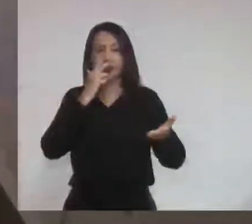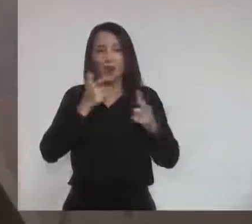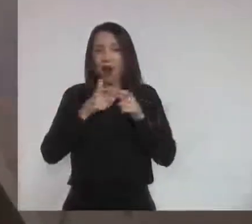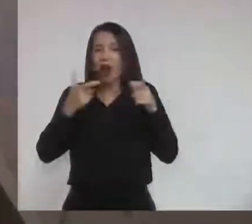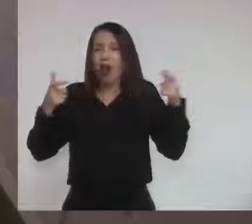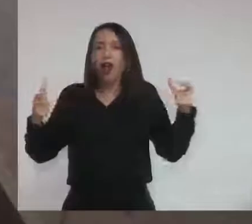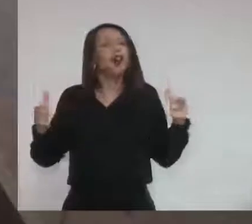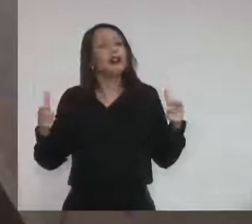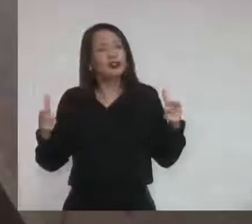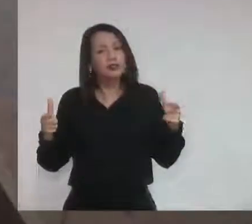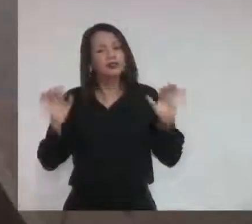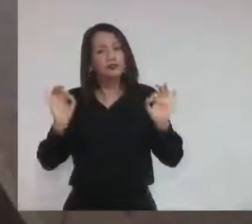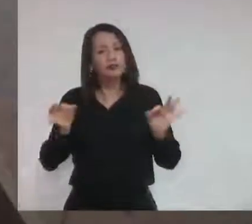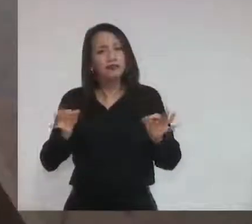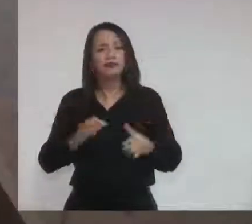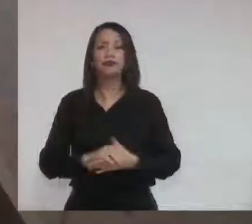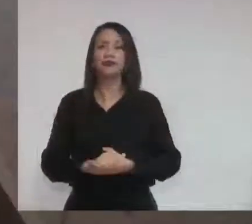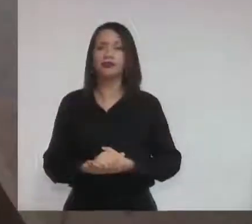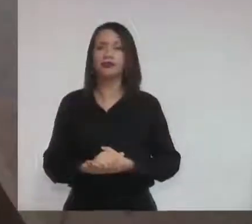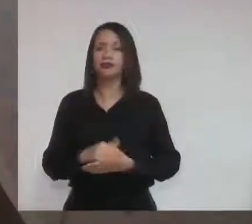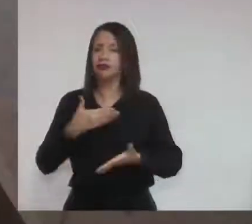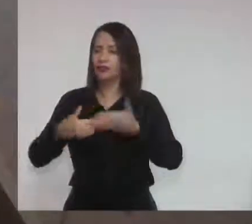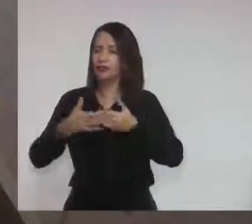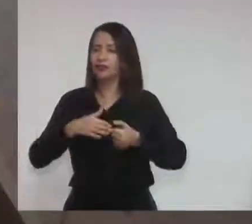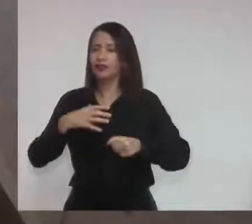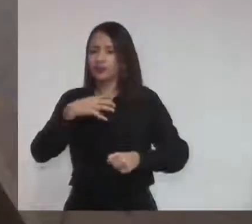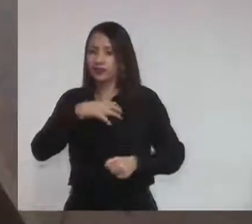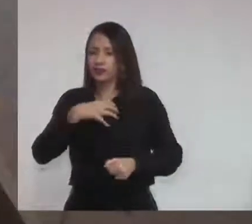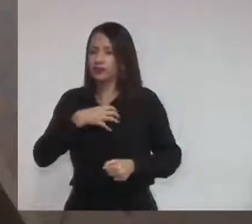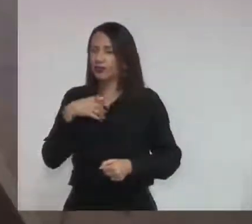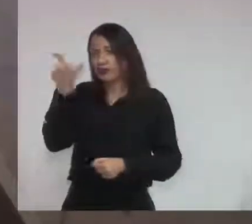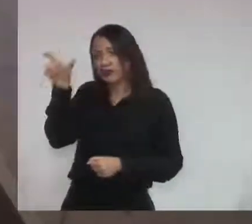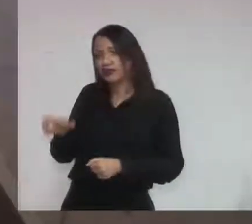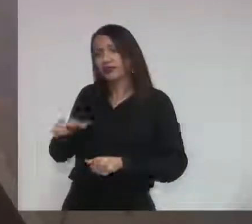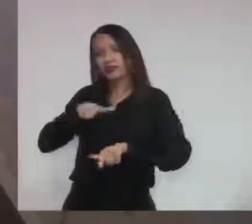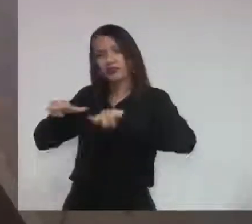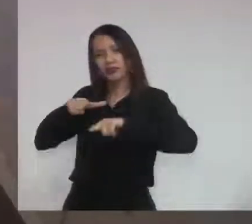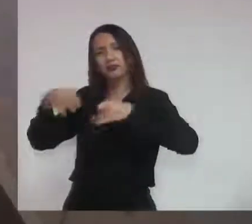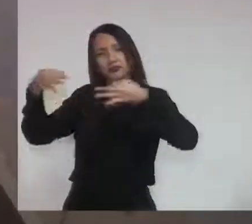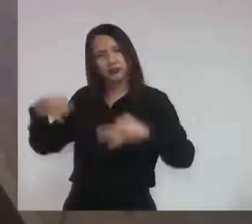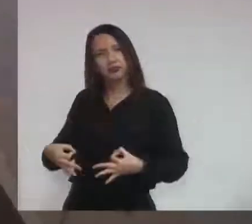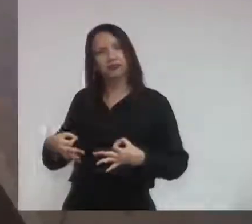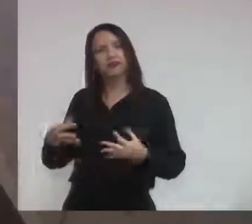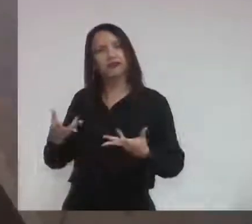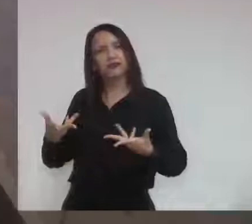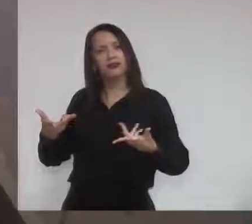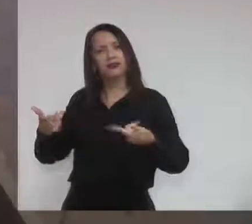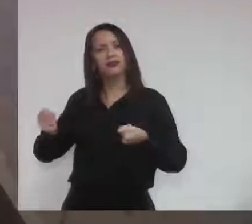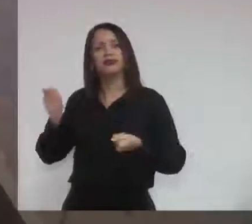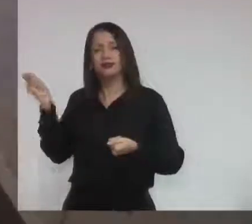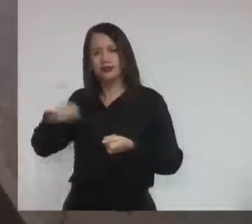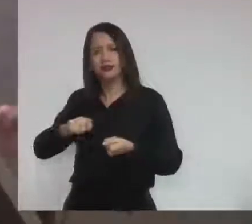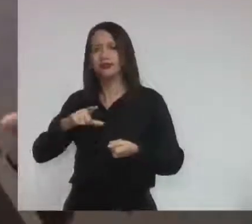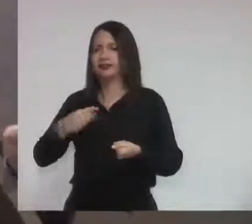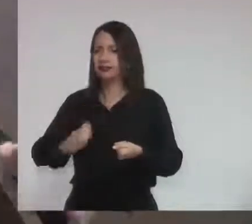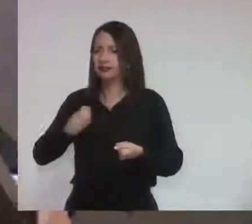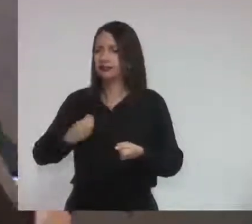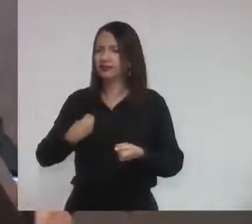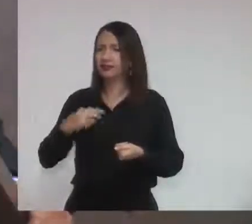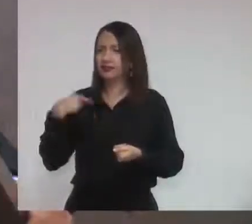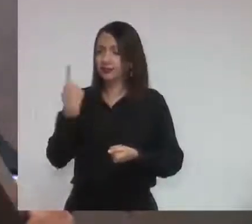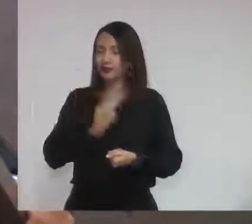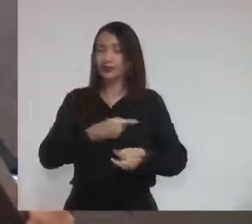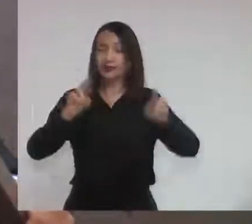proporção maior do que de fato é. Mas, de qualquer forma, acho que ele fez o trabalho que pôde ser feito, e o que a gente